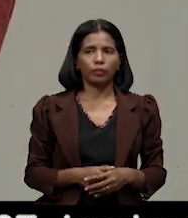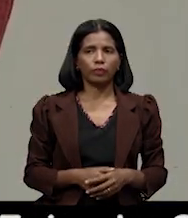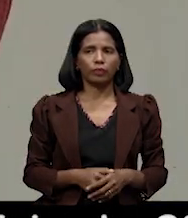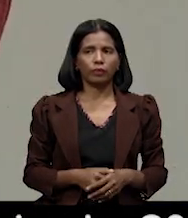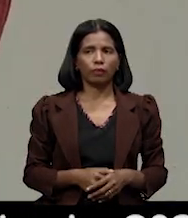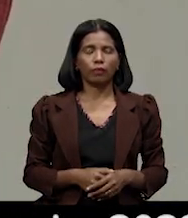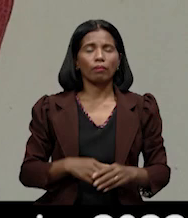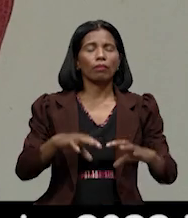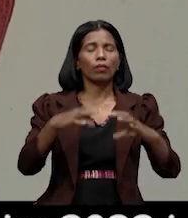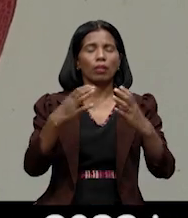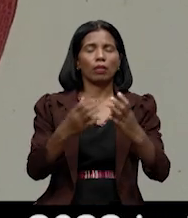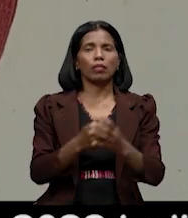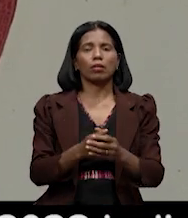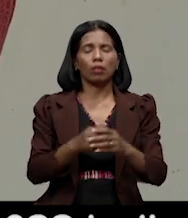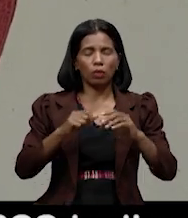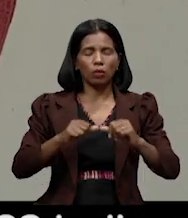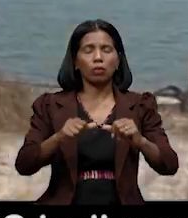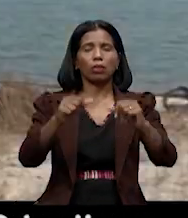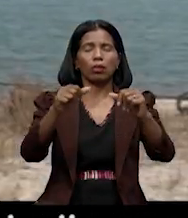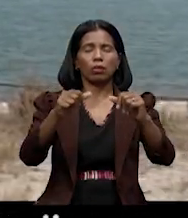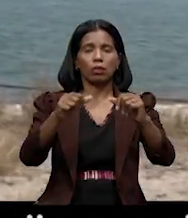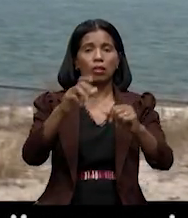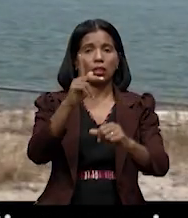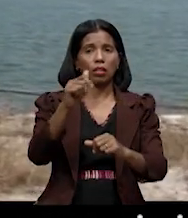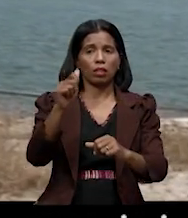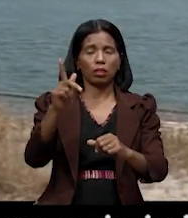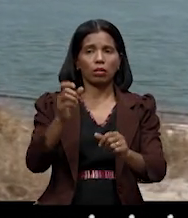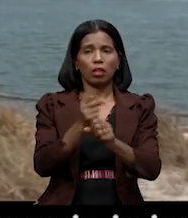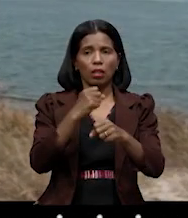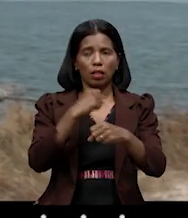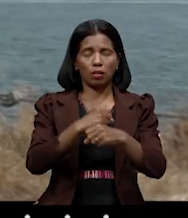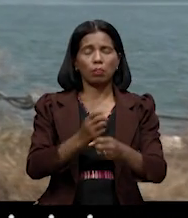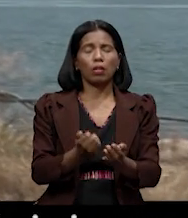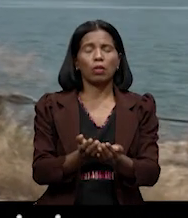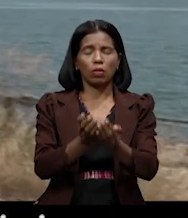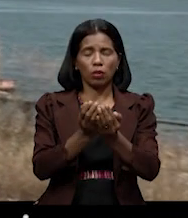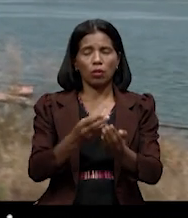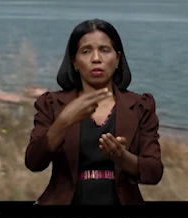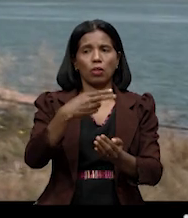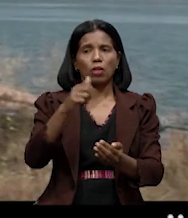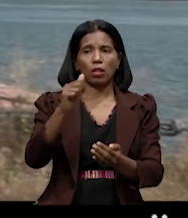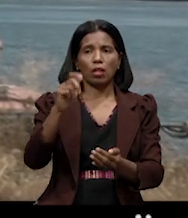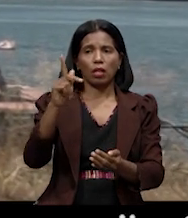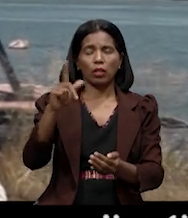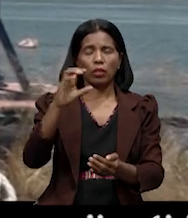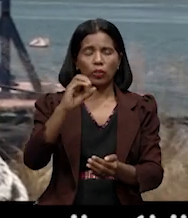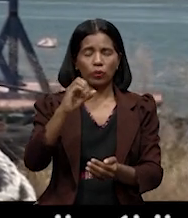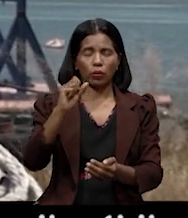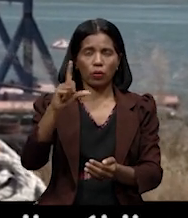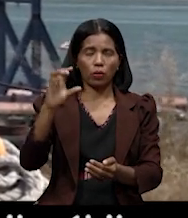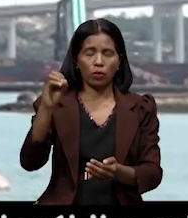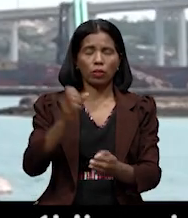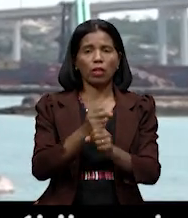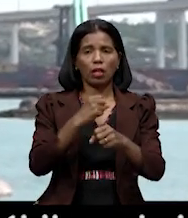Comissão Anticorrupção continua esforço de halo investigação profunda Baru Haxolok de recolha prova siroto no halo